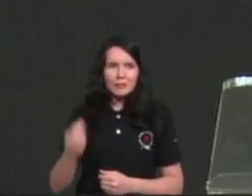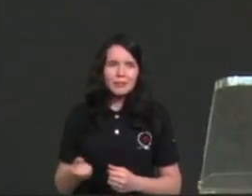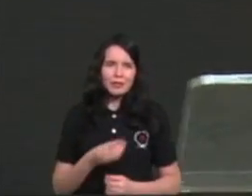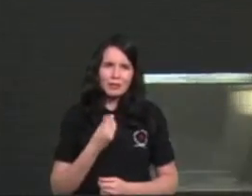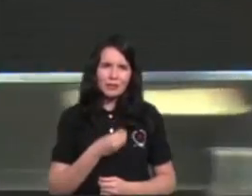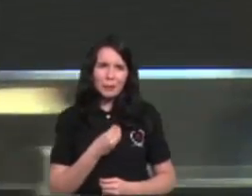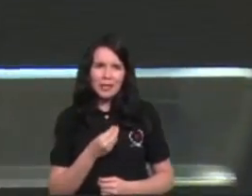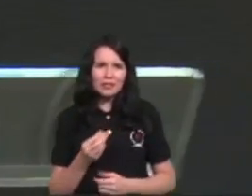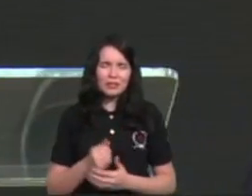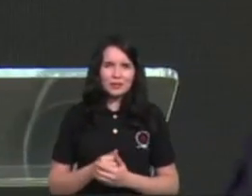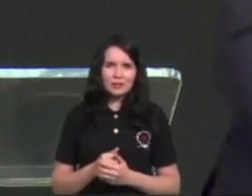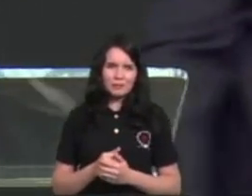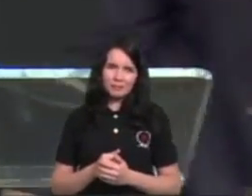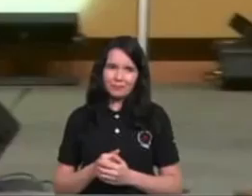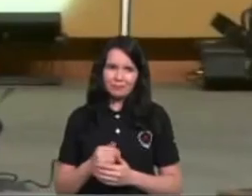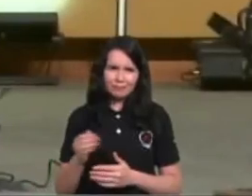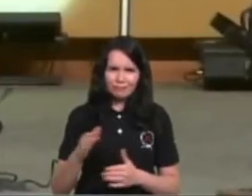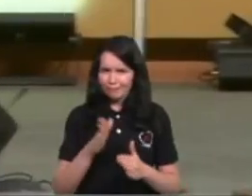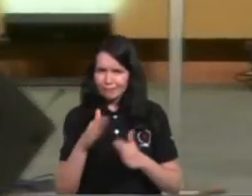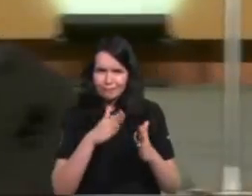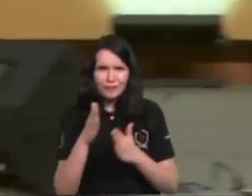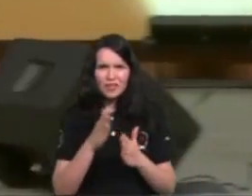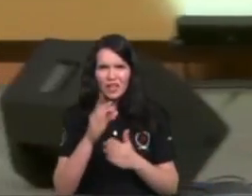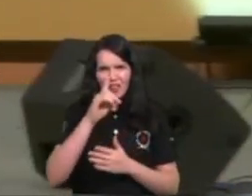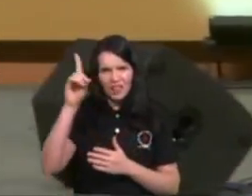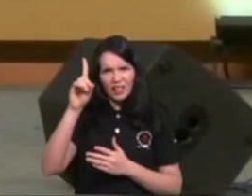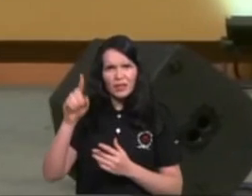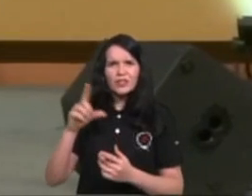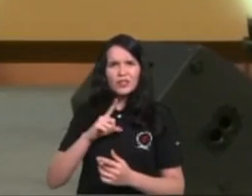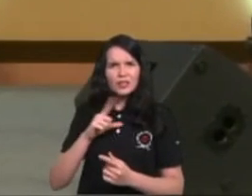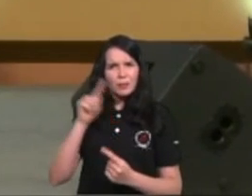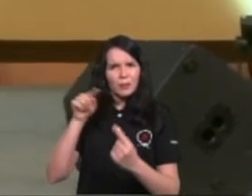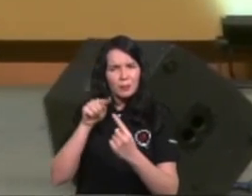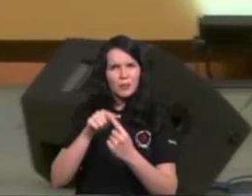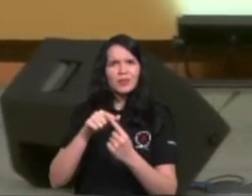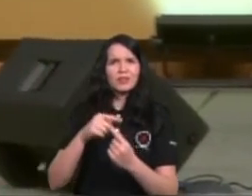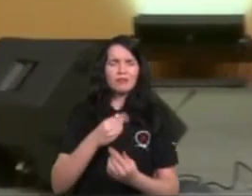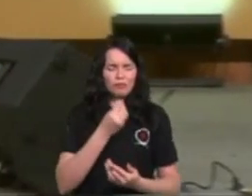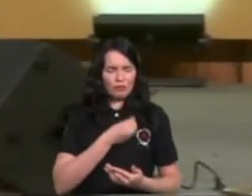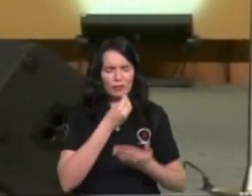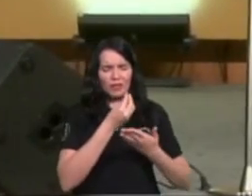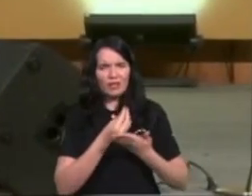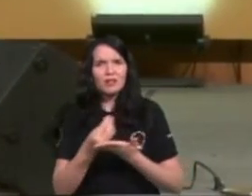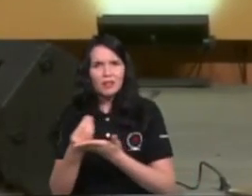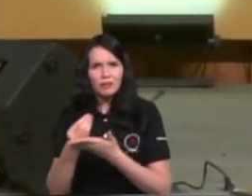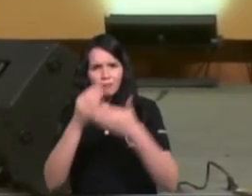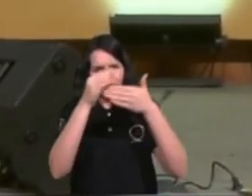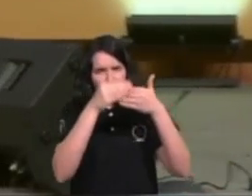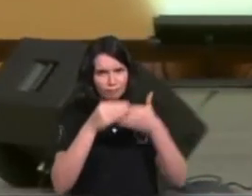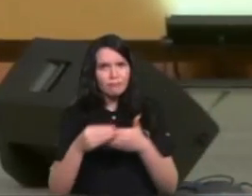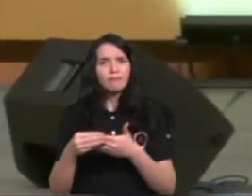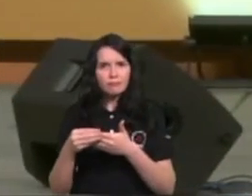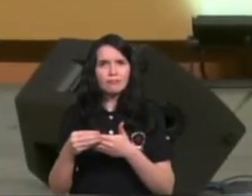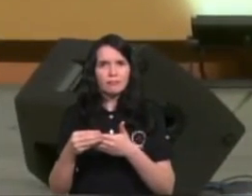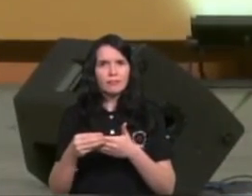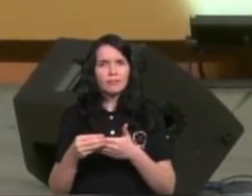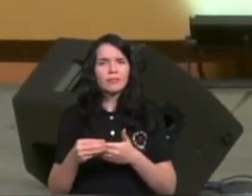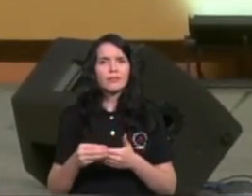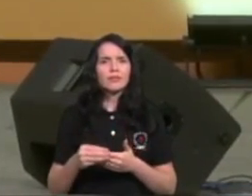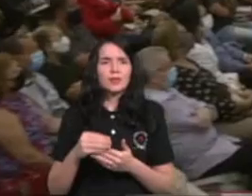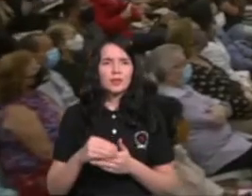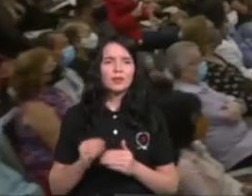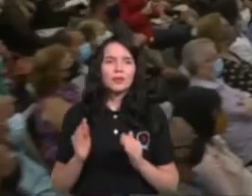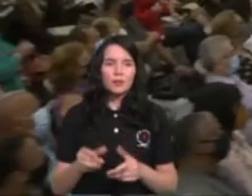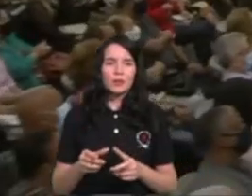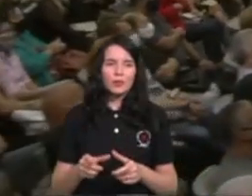aqui Deus tem um propósito para você entrega sua vida ele deixa ele se dirigir e você vai ver onde é que